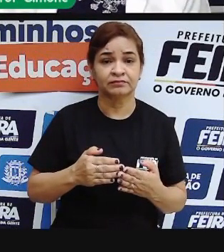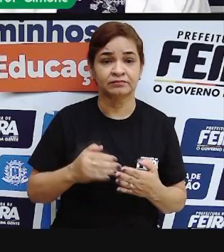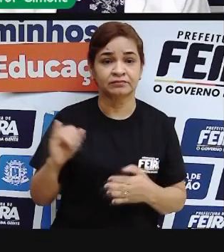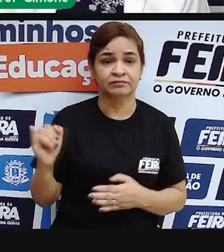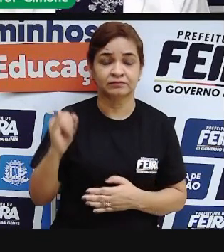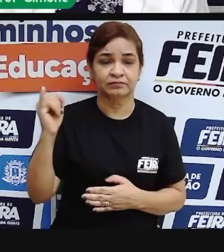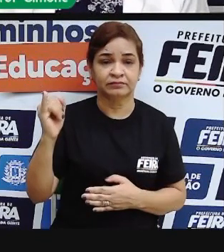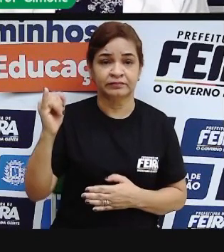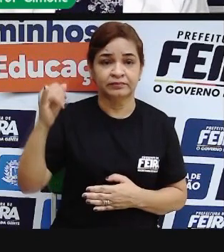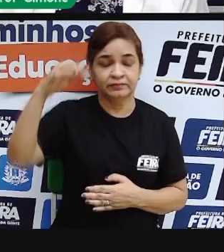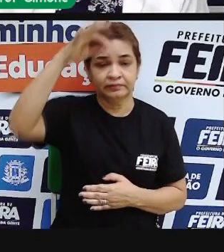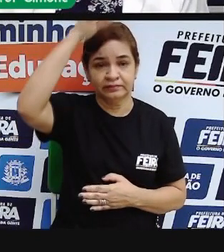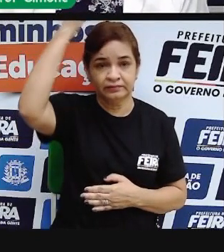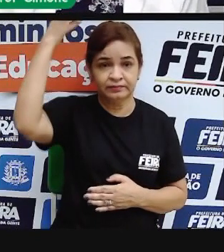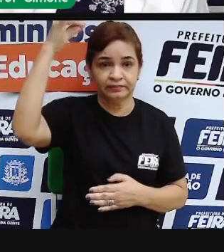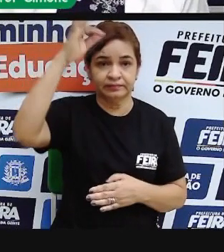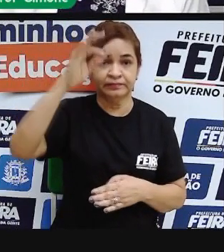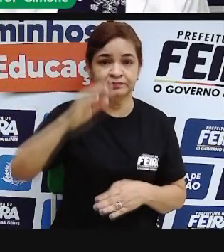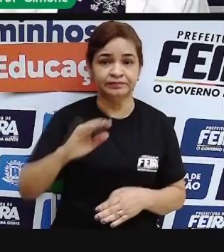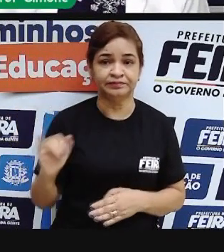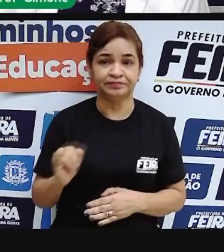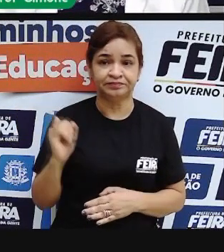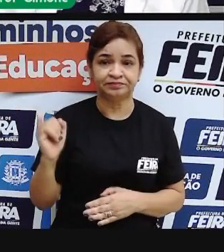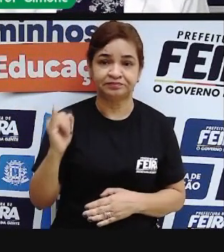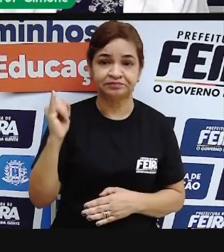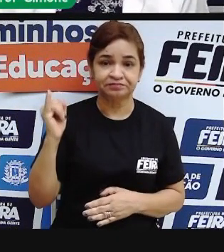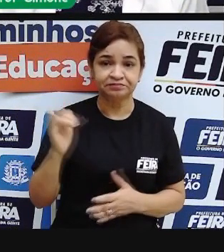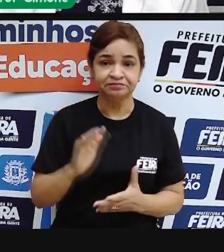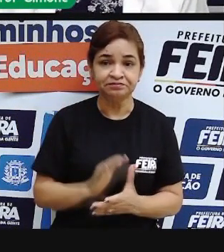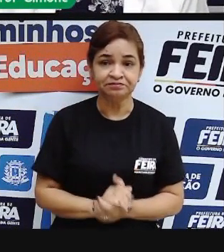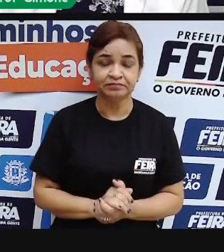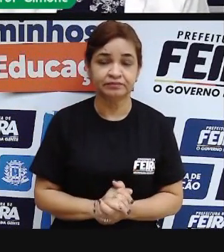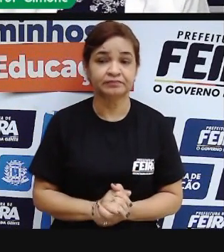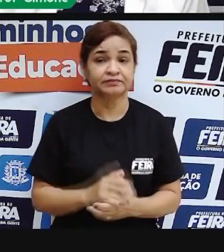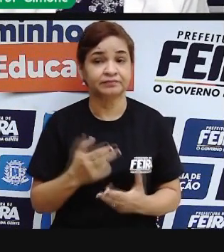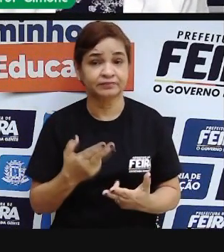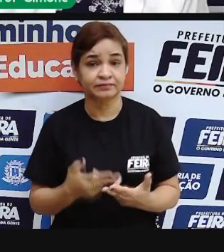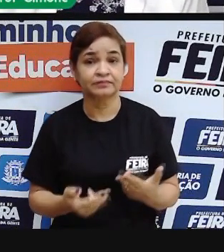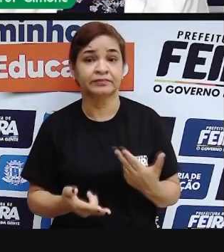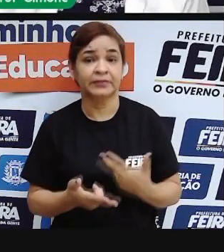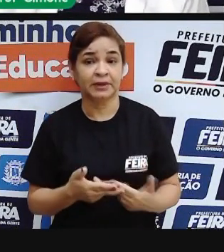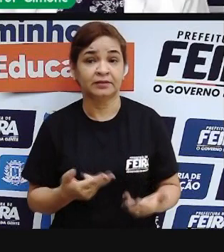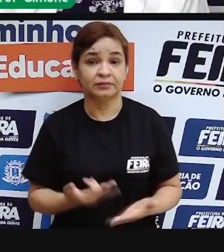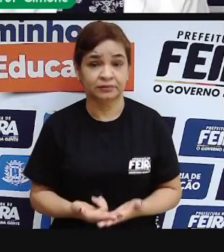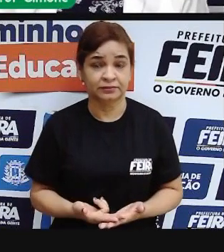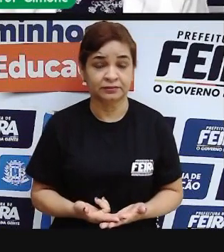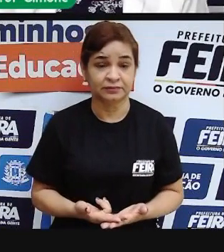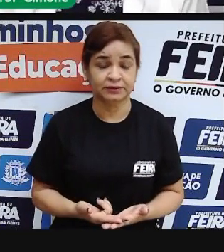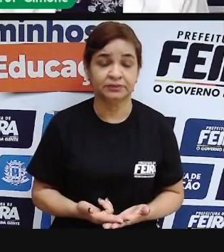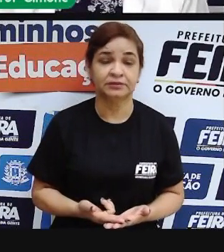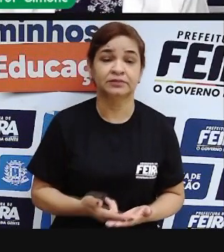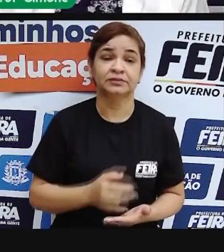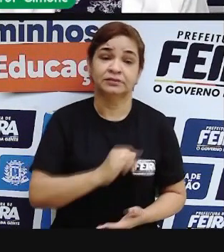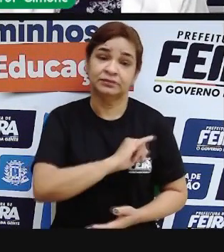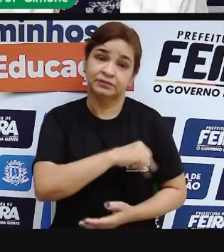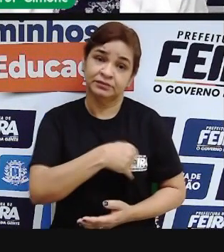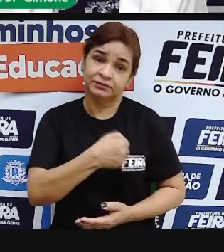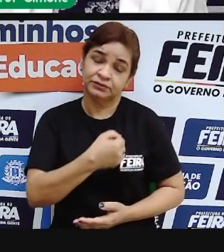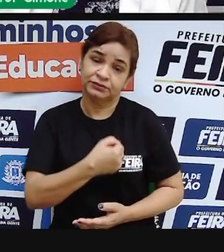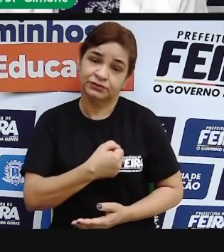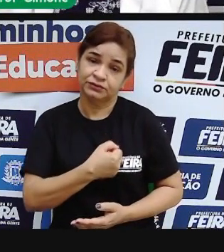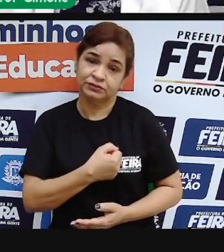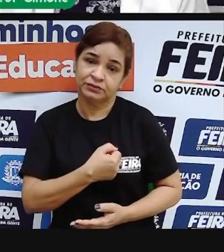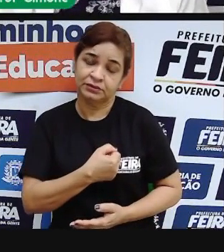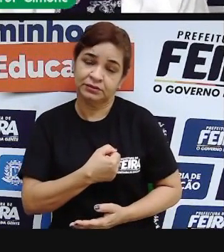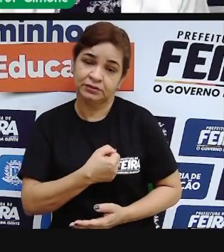santo da comemoração, motivo pelo qual as festas juninas também são chamadas de festa de São João. Mas o joanino